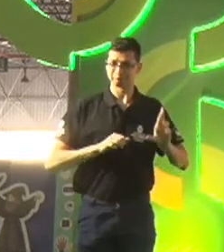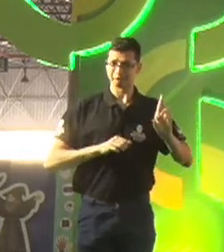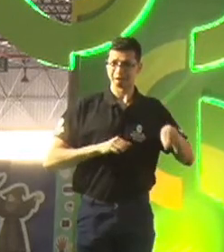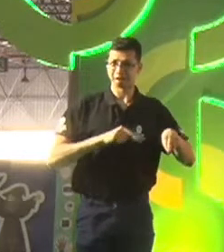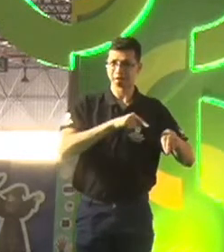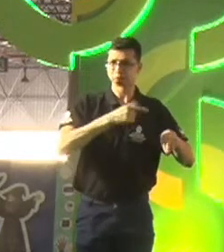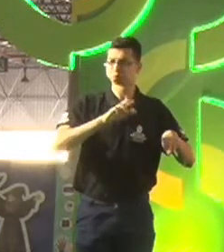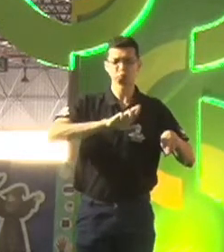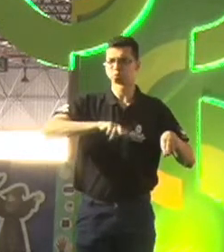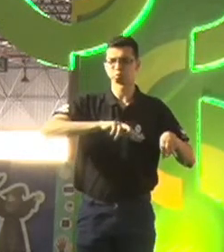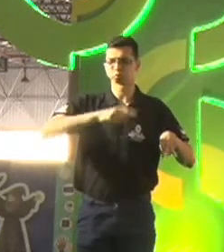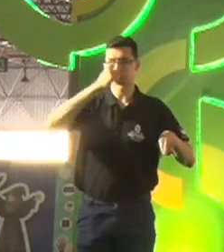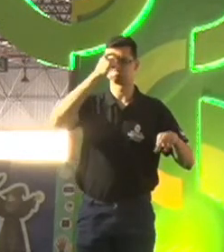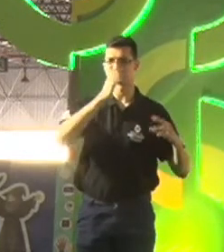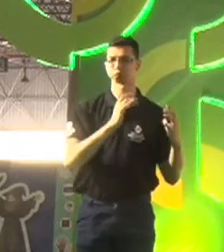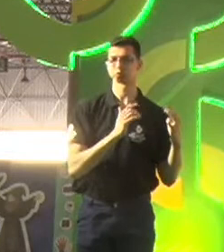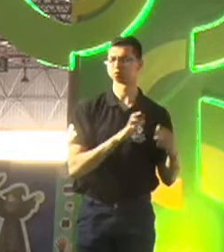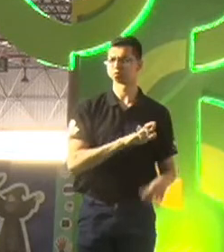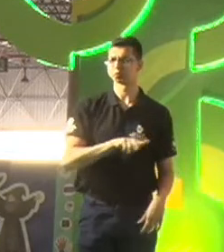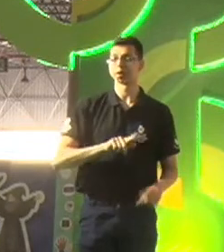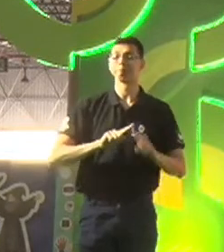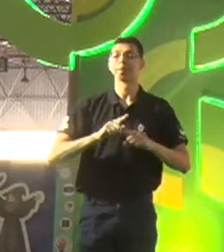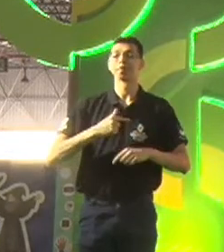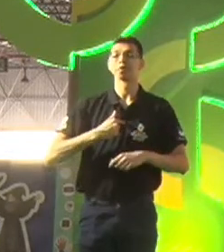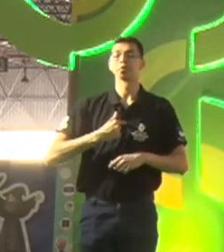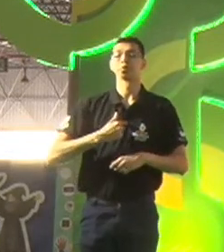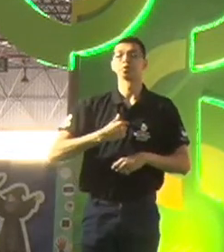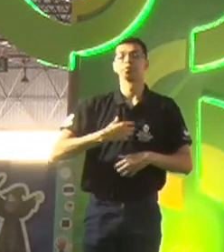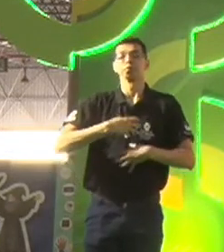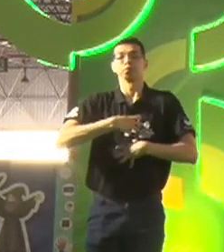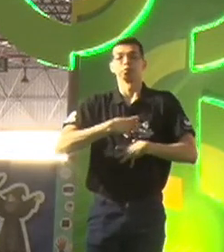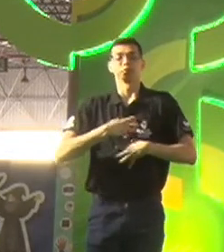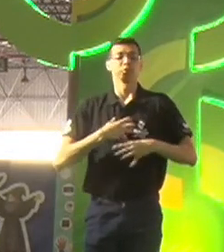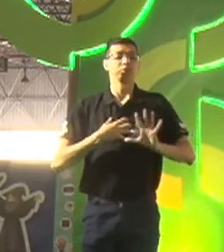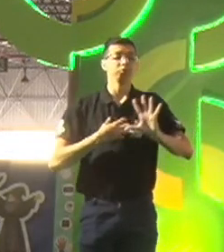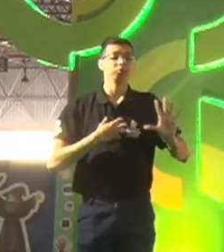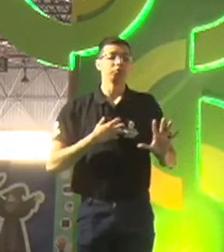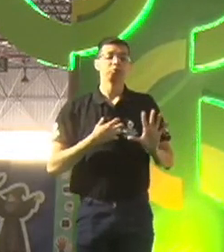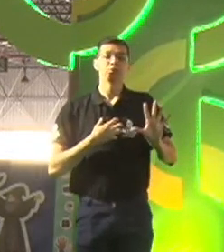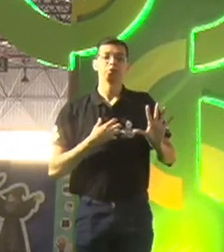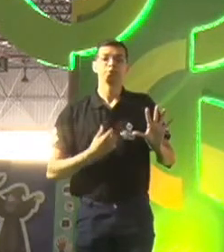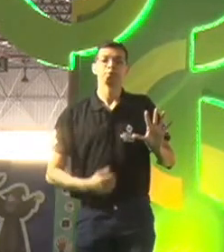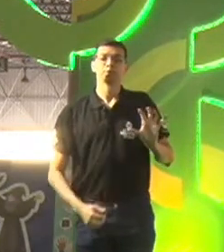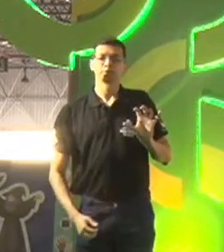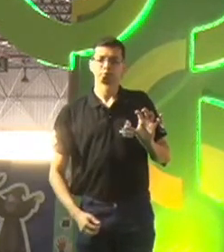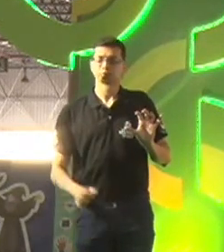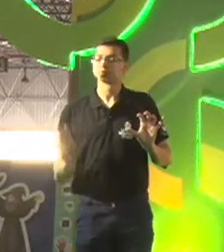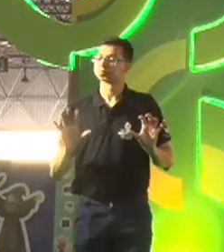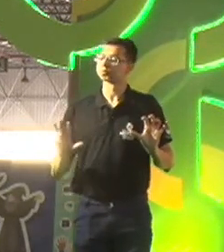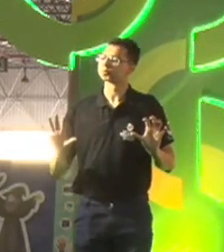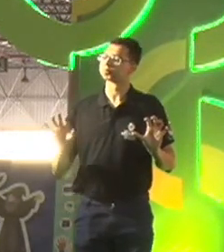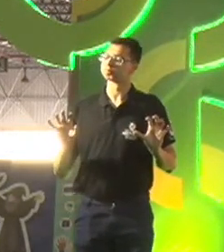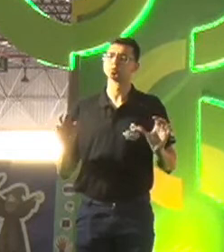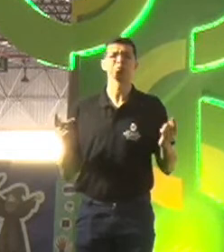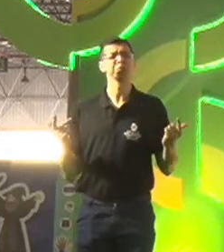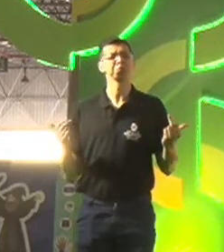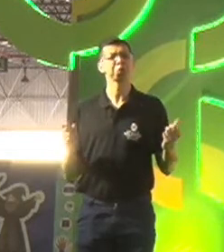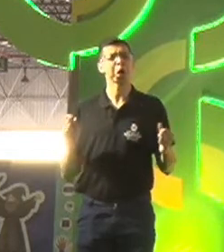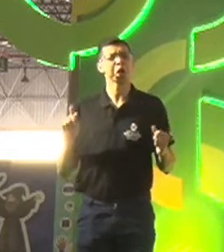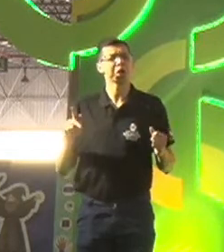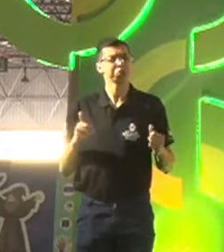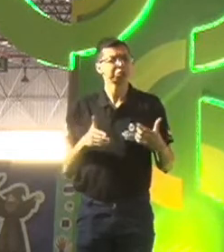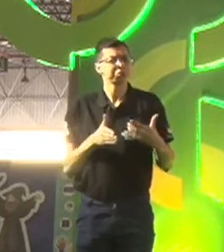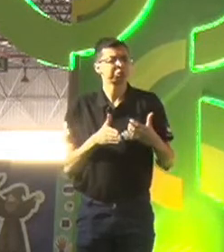afetivamente eu considero como sendo Ok é razoável e isso aqui não não difere de